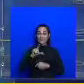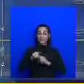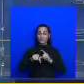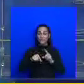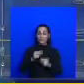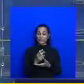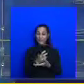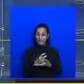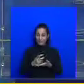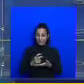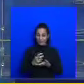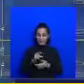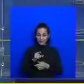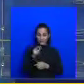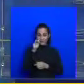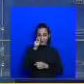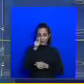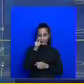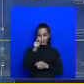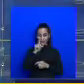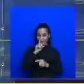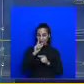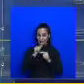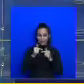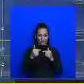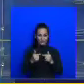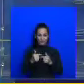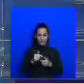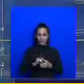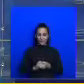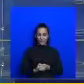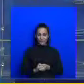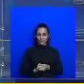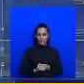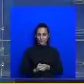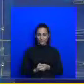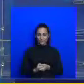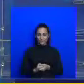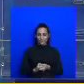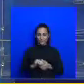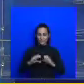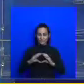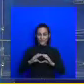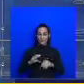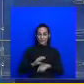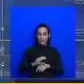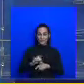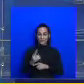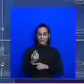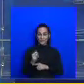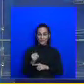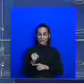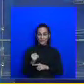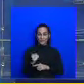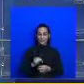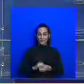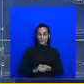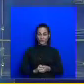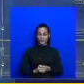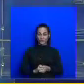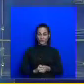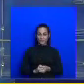Depois do sorteio da quina, você conferindo dia de sorte. Bola cinza, número